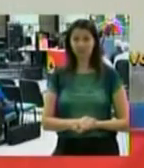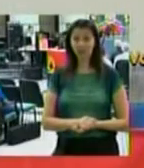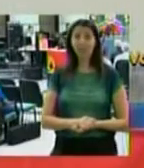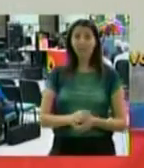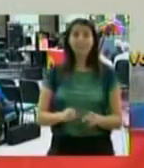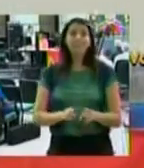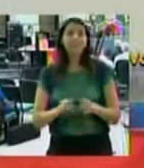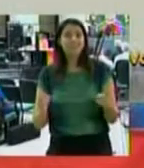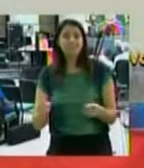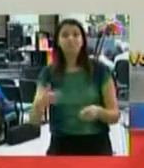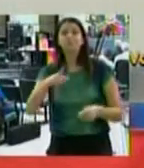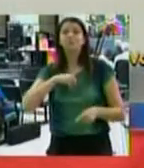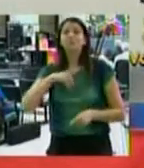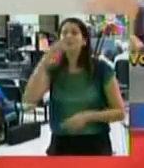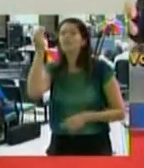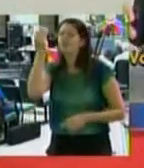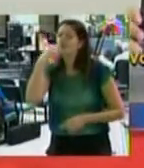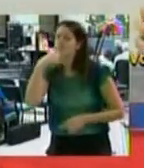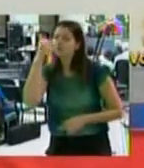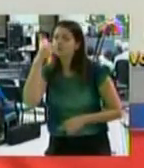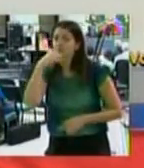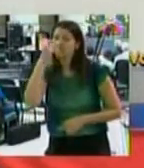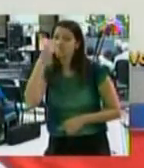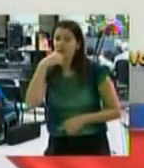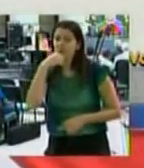Mesmo tendo pouca força,